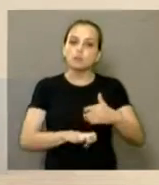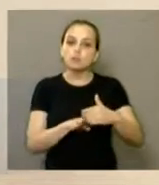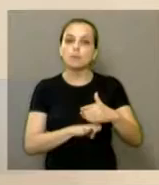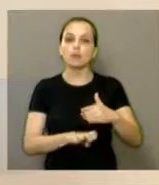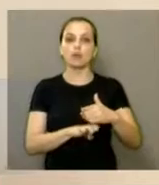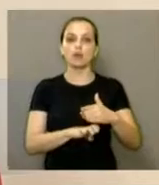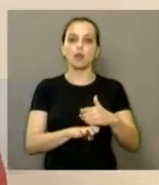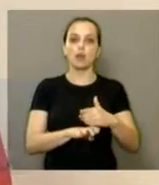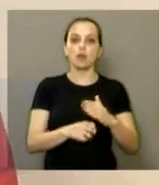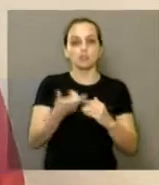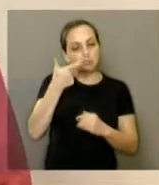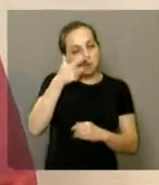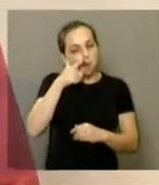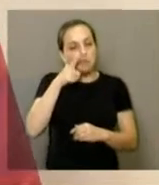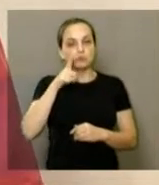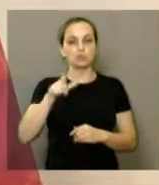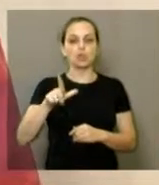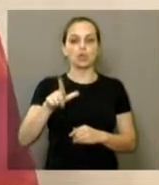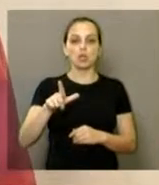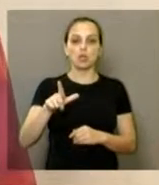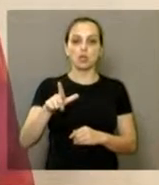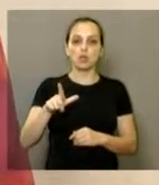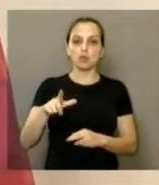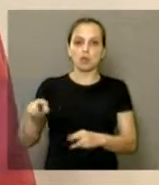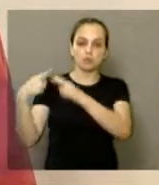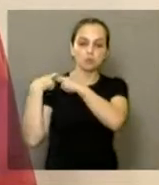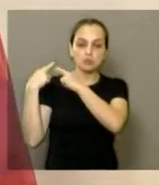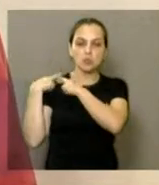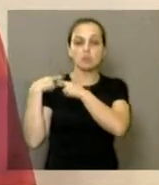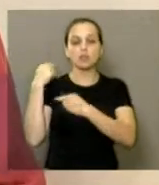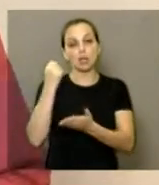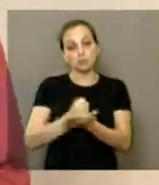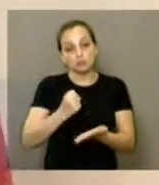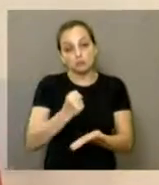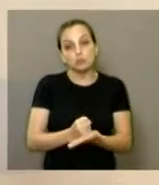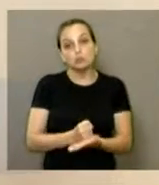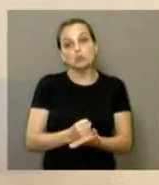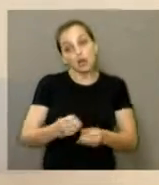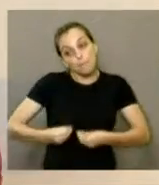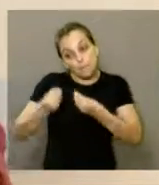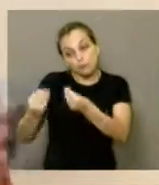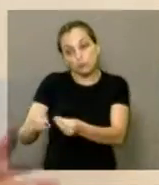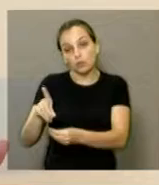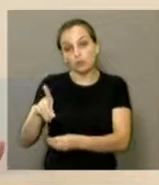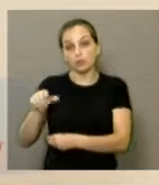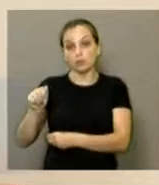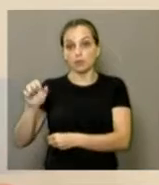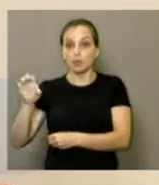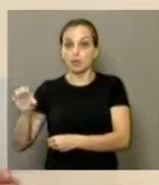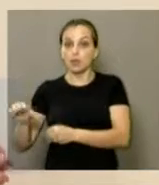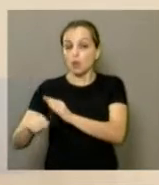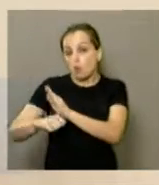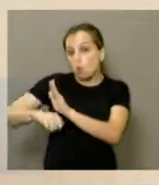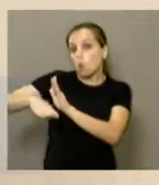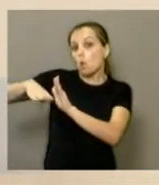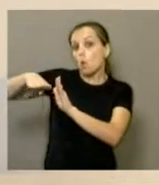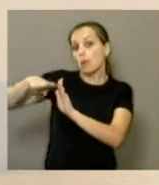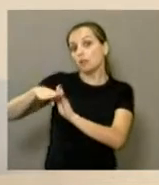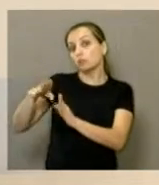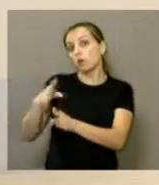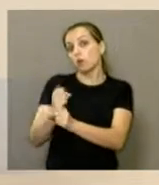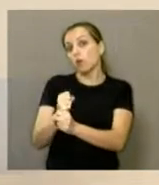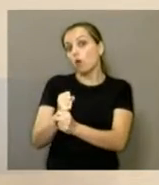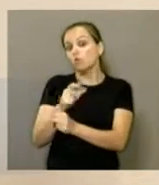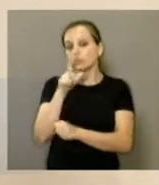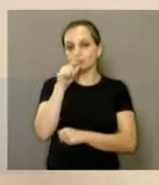fornecedores, que não conseguia mais honrar com esse contrato, passou para o DAE e aumentou a conta